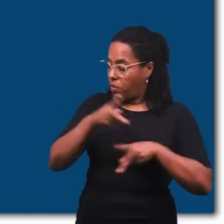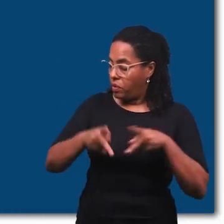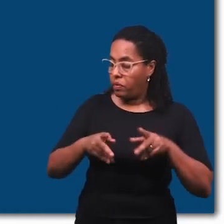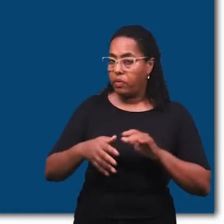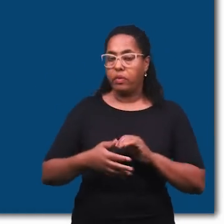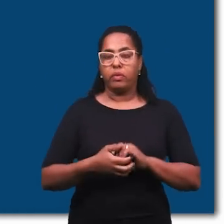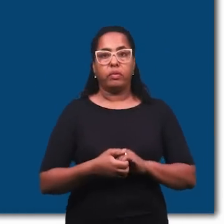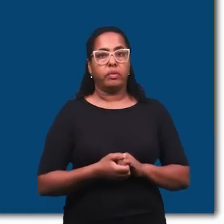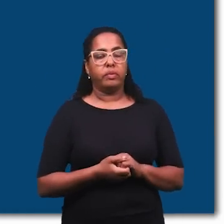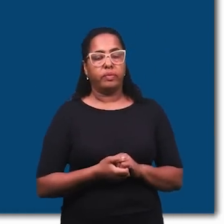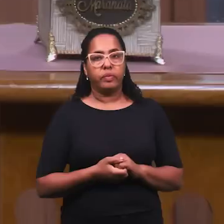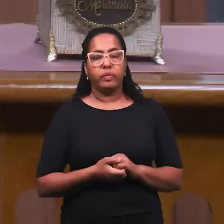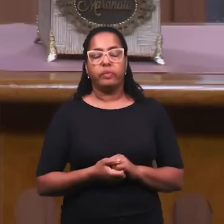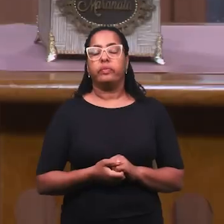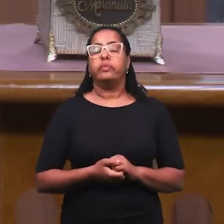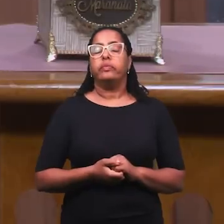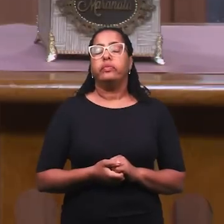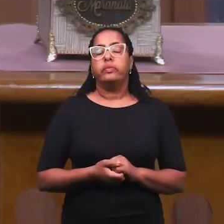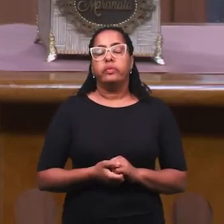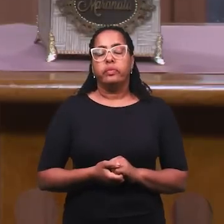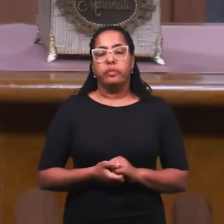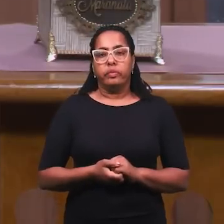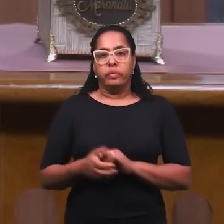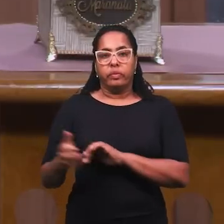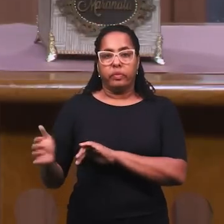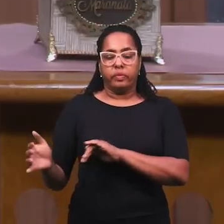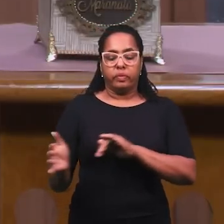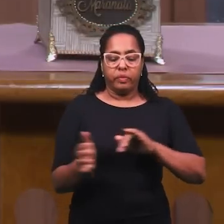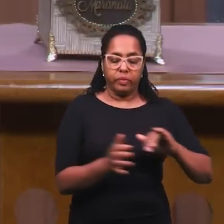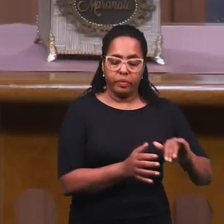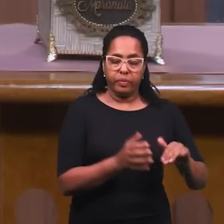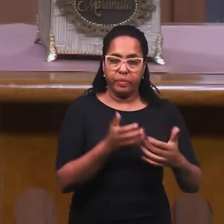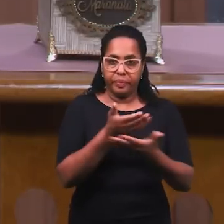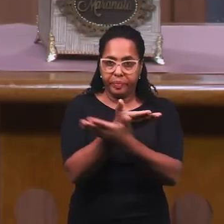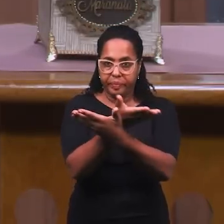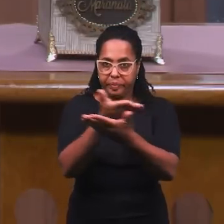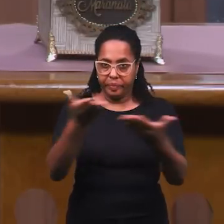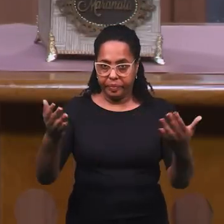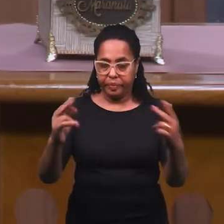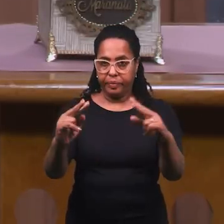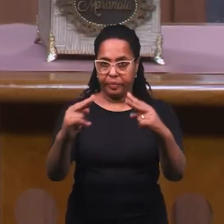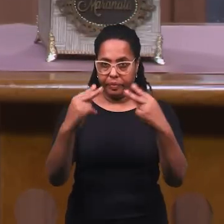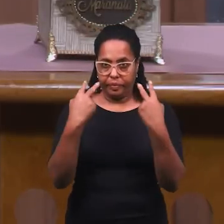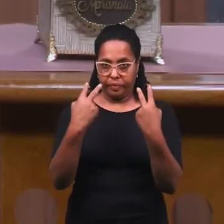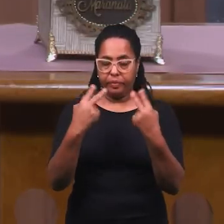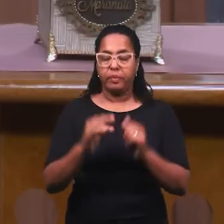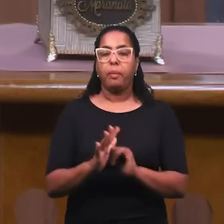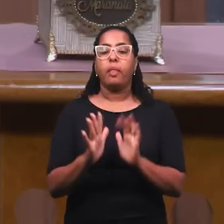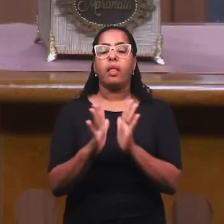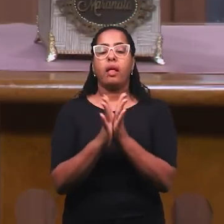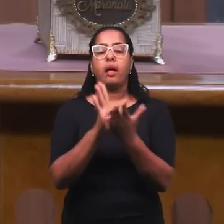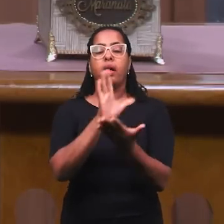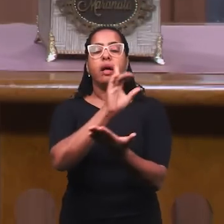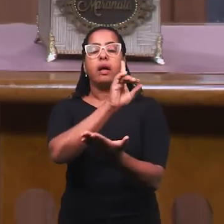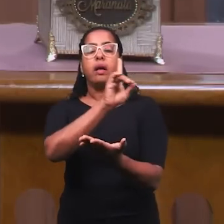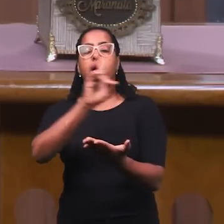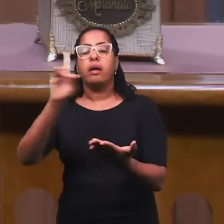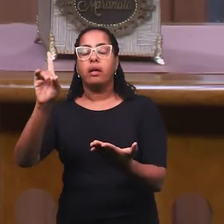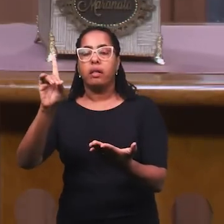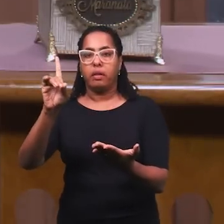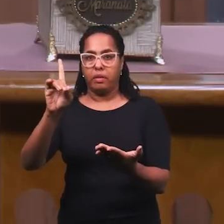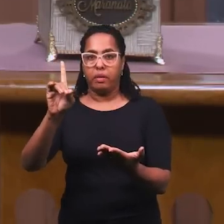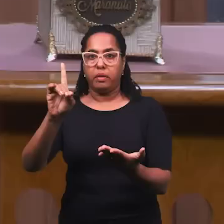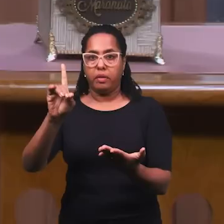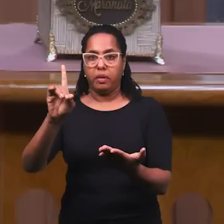povo. Meus irmãos e aqueles que participam conosco, a palavra do